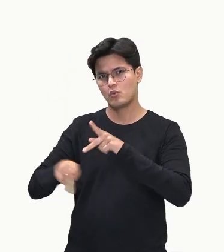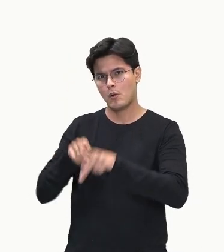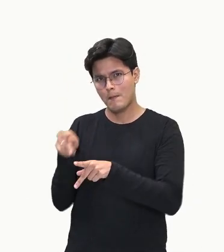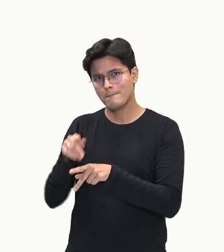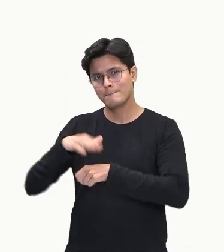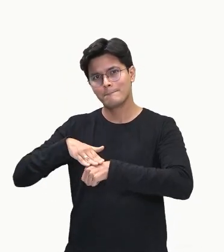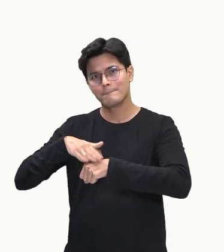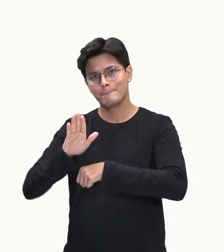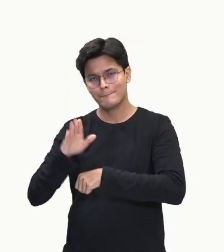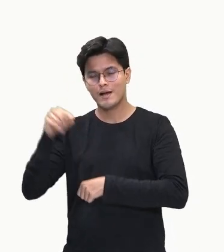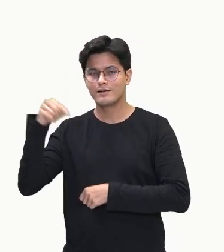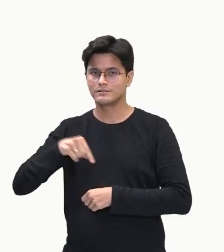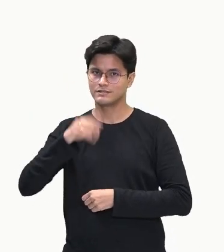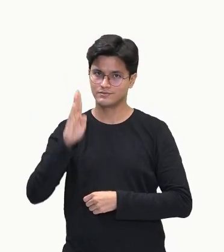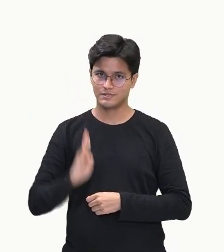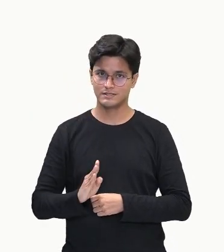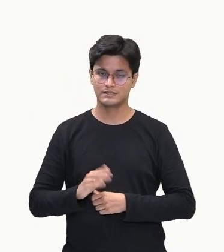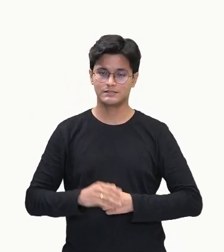aí